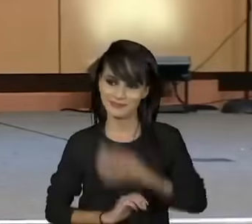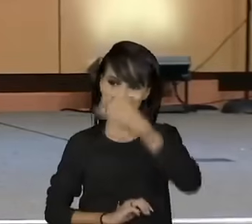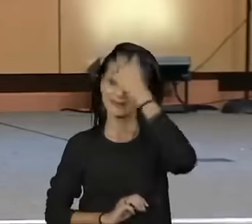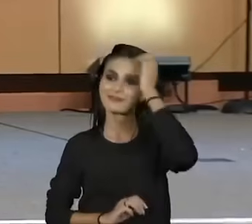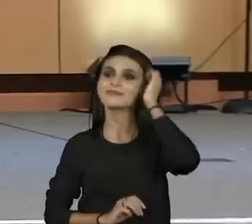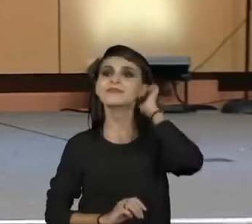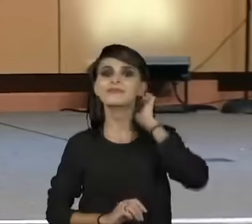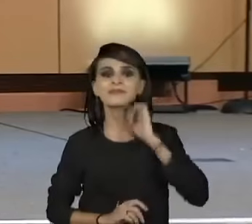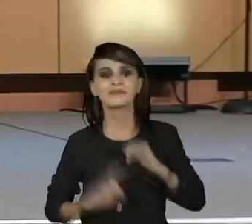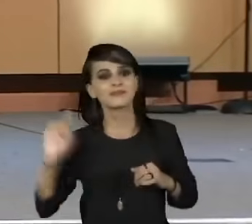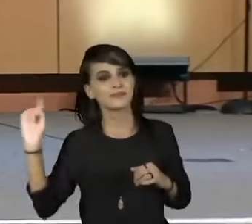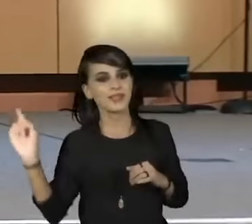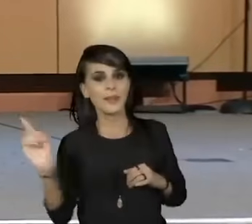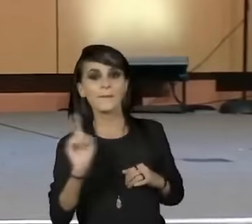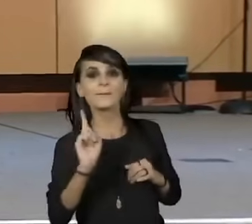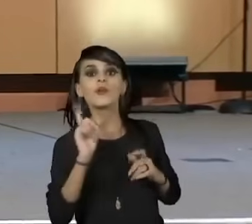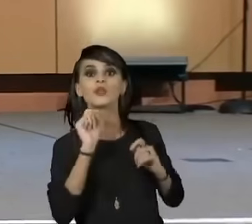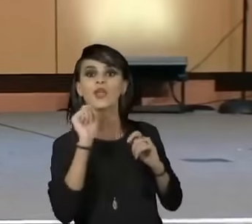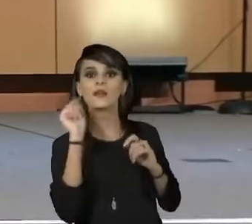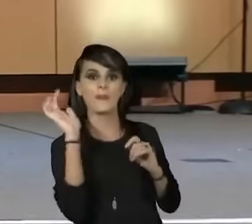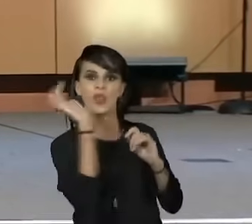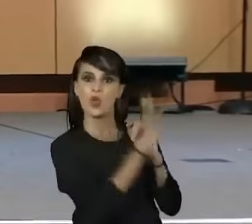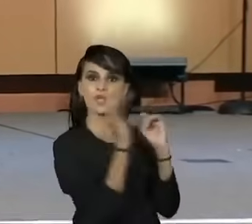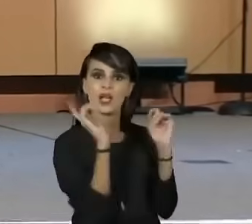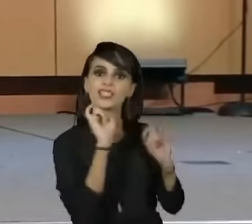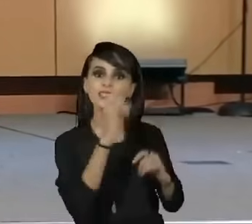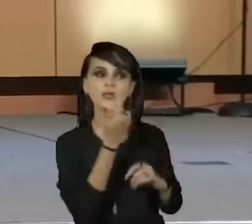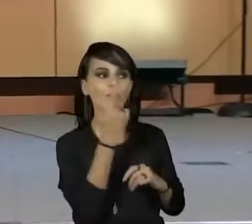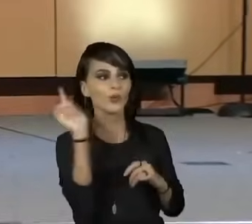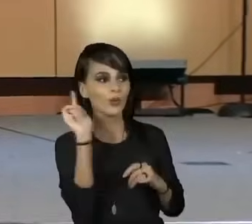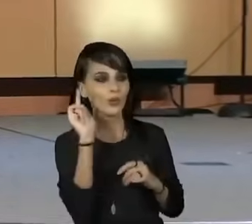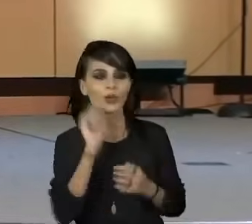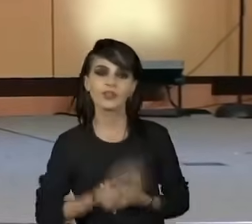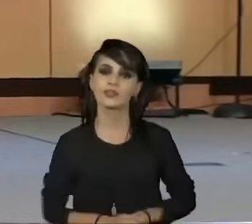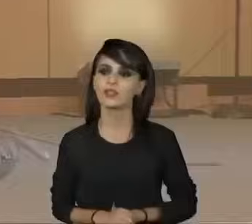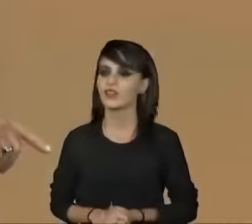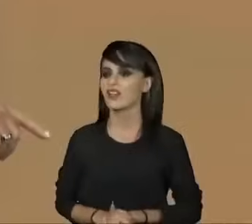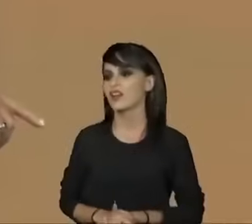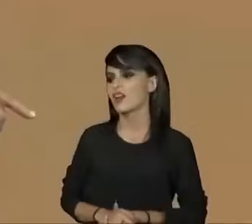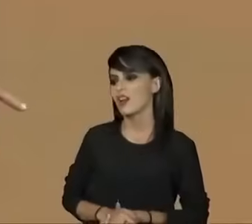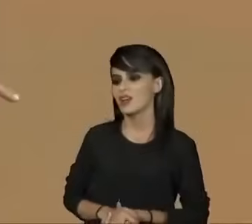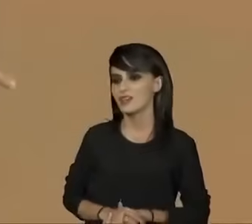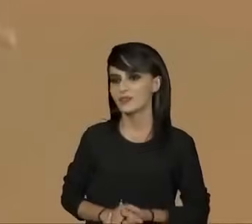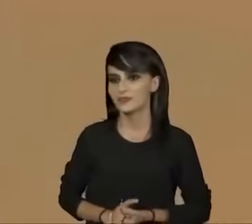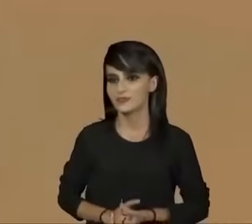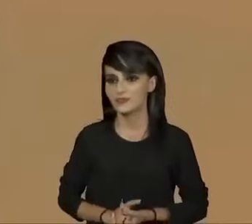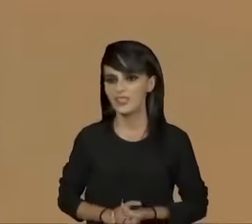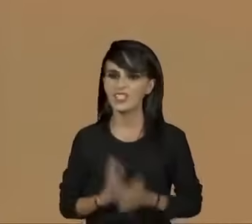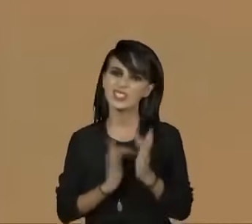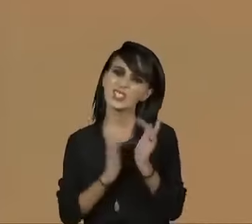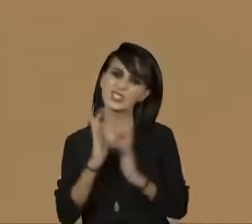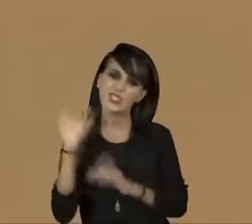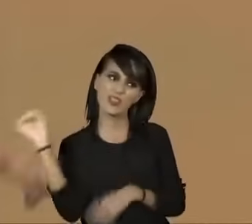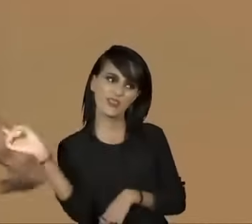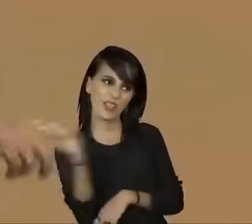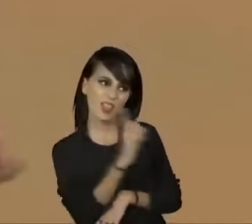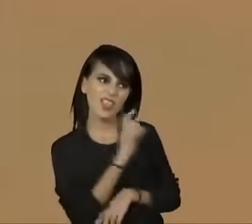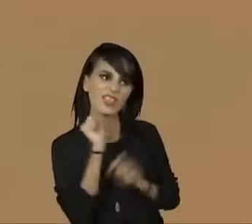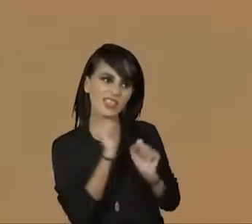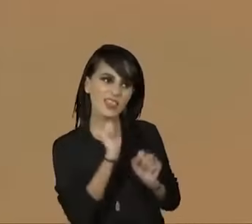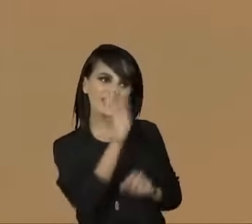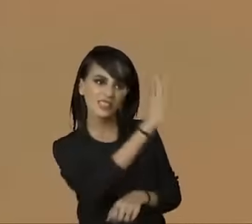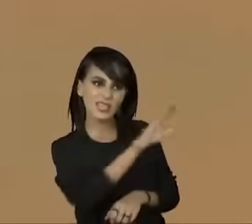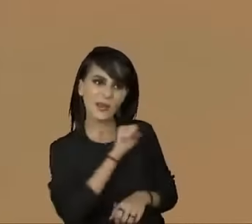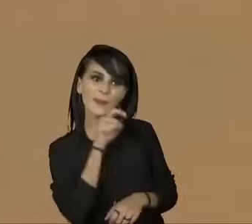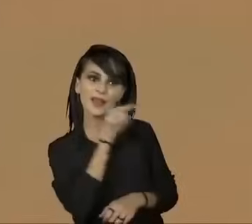dela para tocar se fosse outra Menino Jesus tá vindo aí dá para chamar